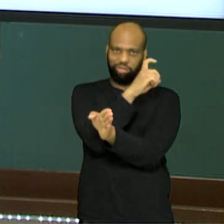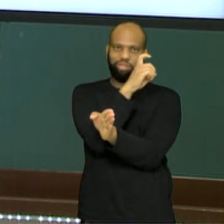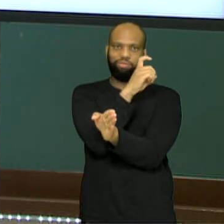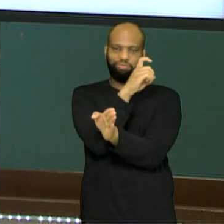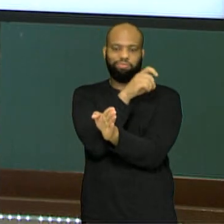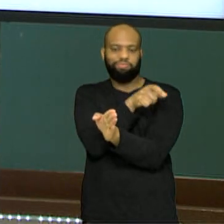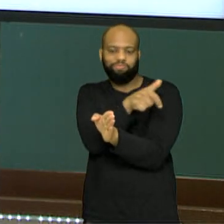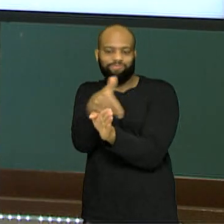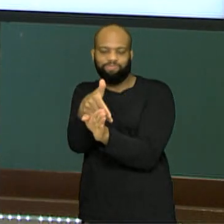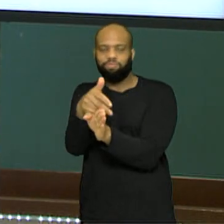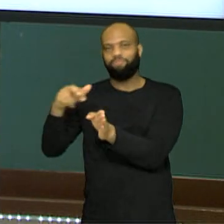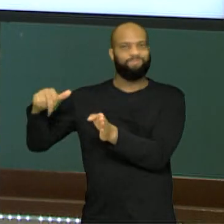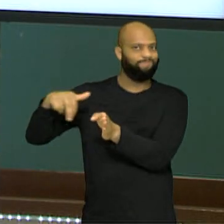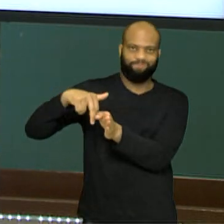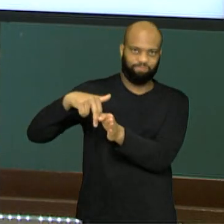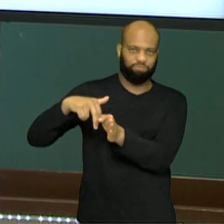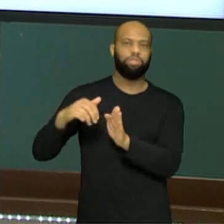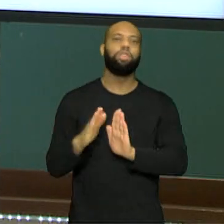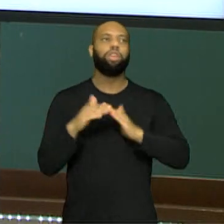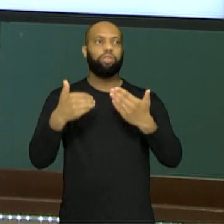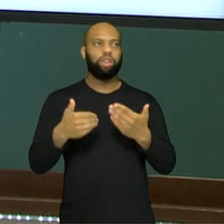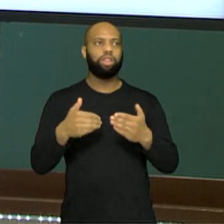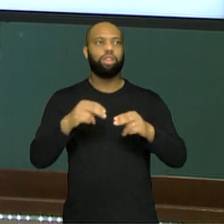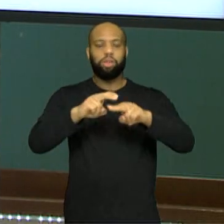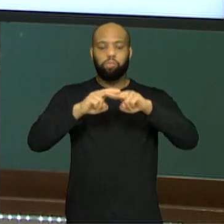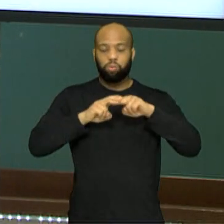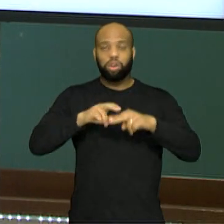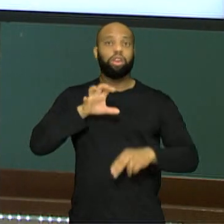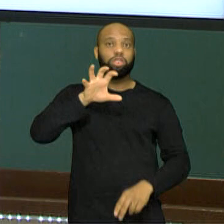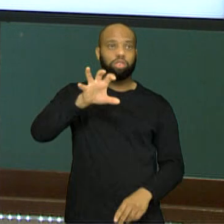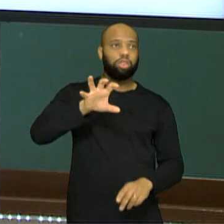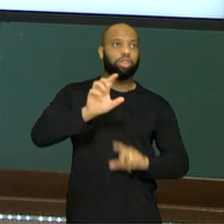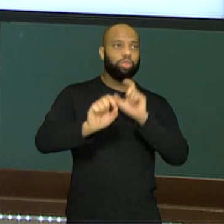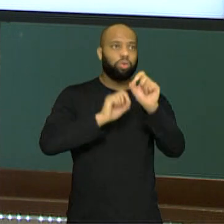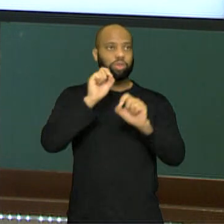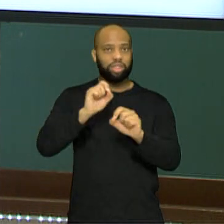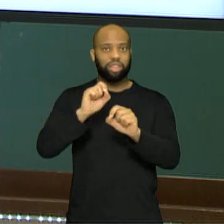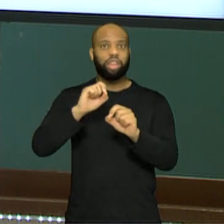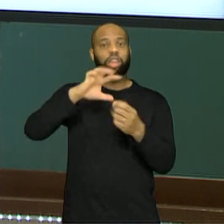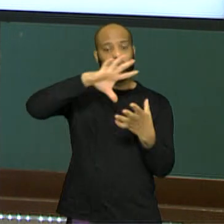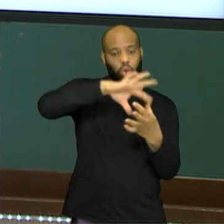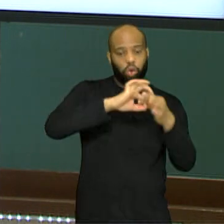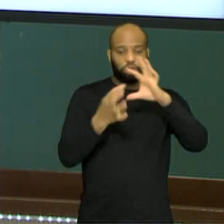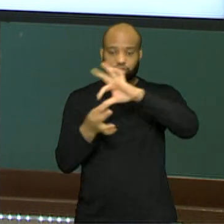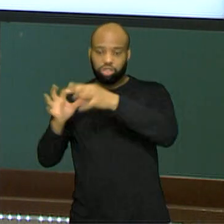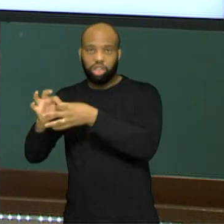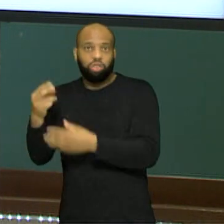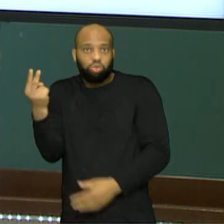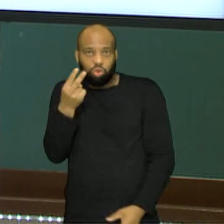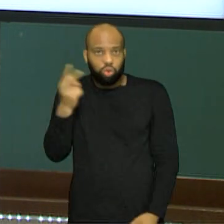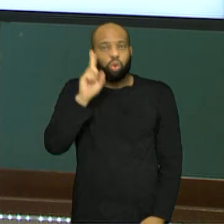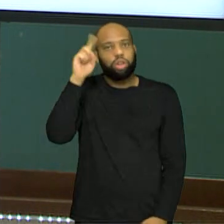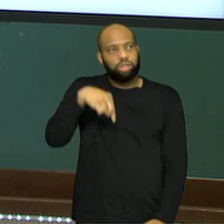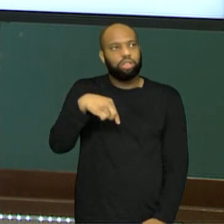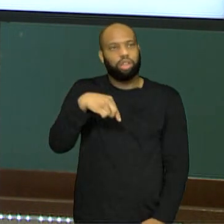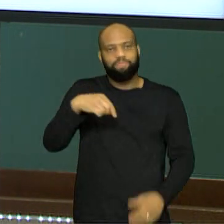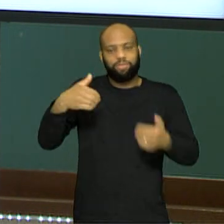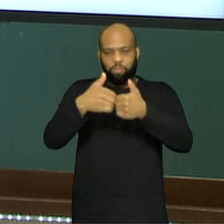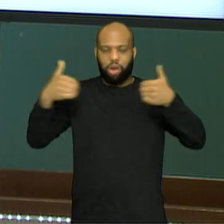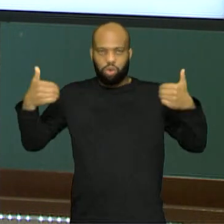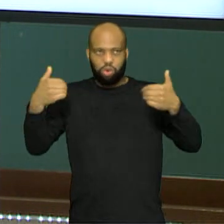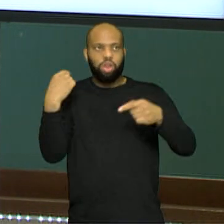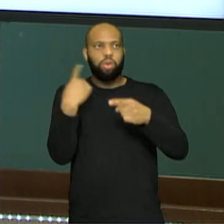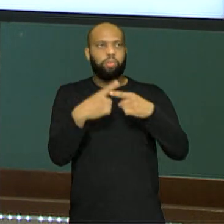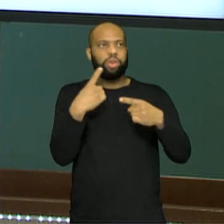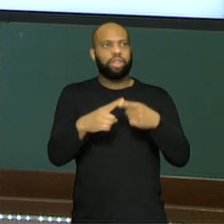para a Rússia asiática. É justamente por conta disso que os dois continentes viraram dois continentes. Porque se a